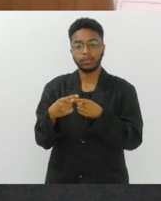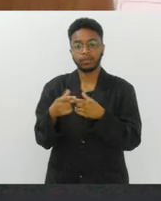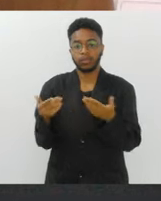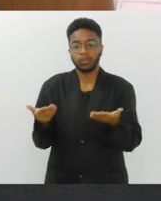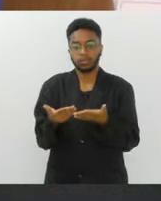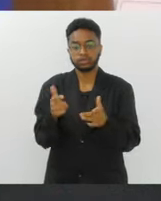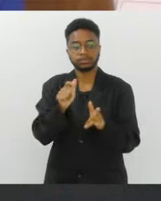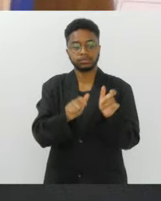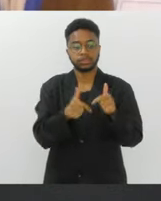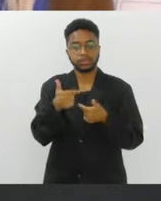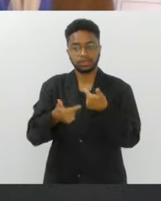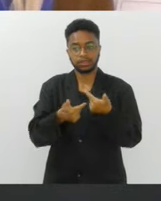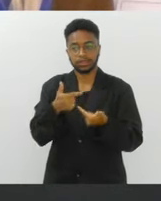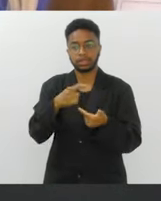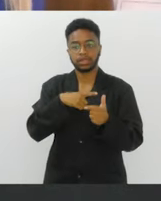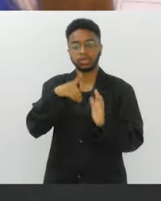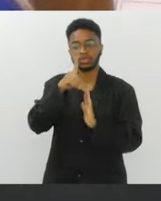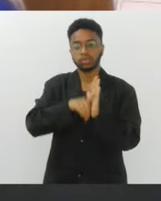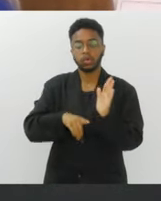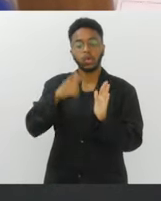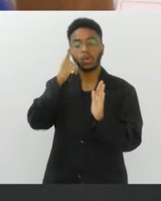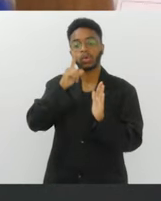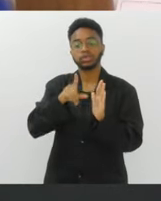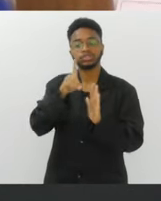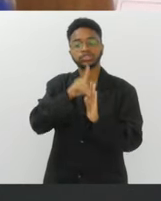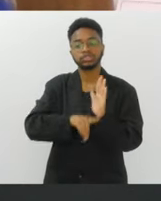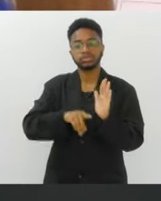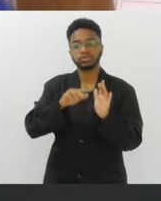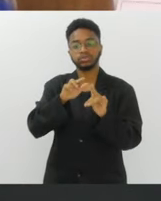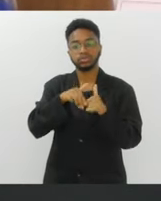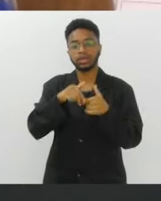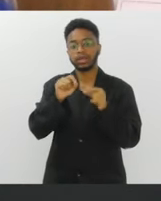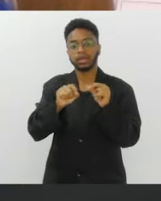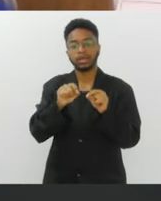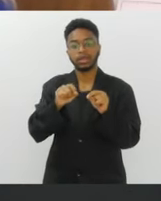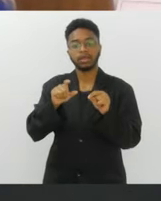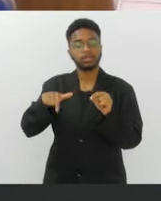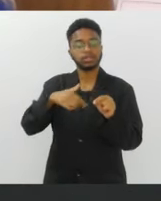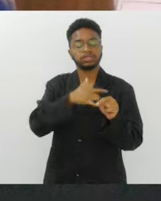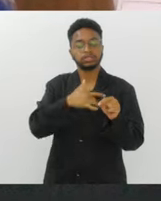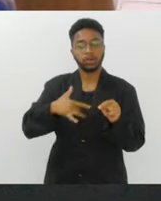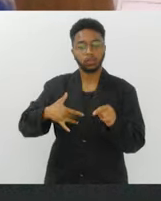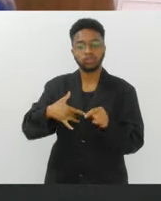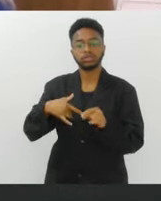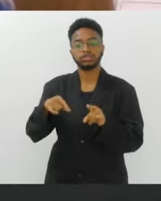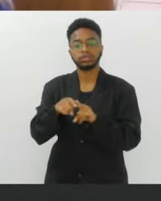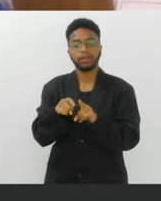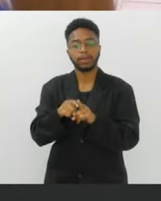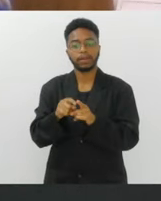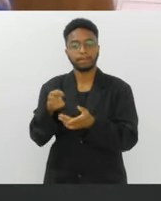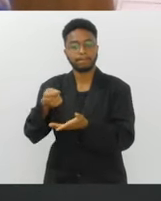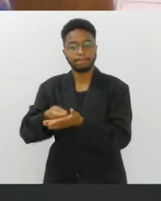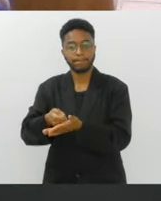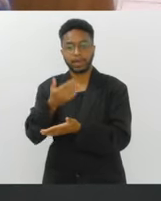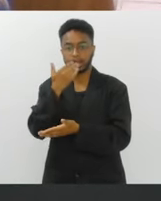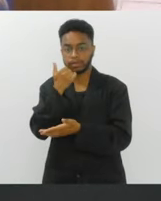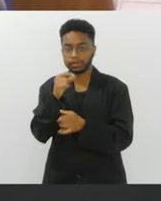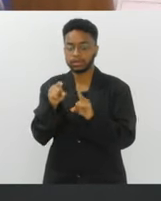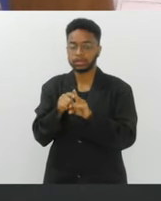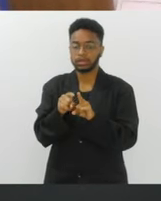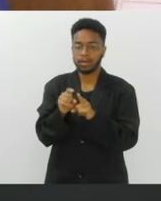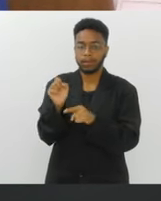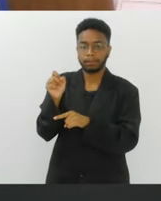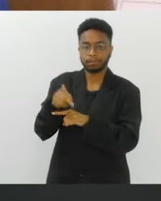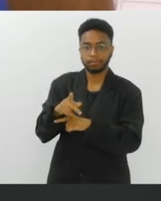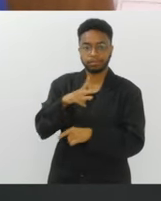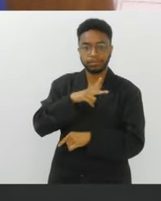Supervia tem direito, conquistaram isso, a um plano de saúde, a um ticket restaurante, a uma previdência privada.